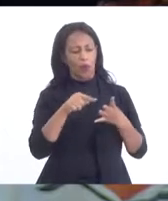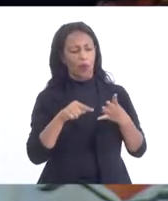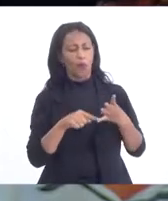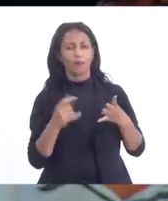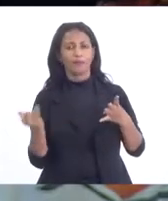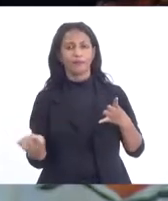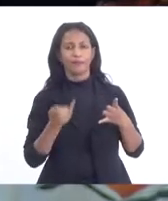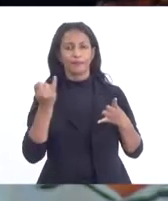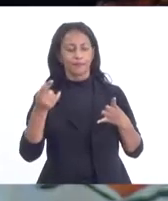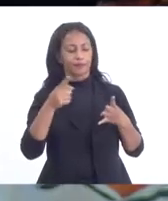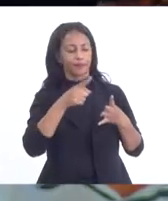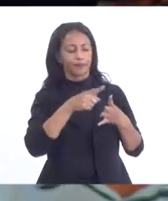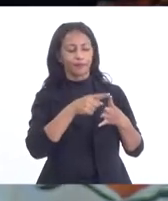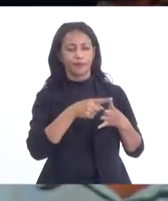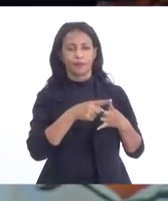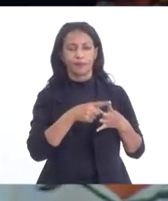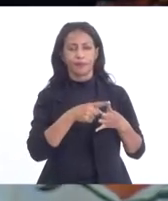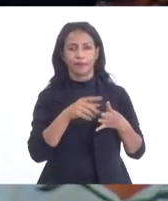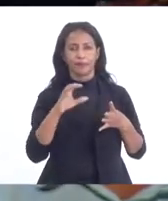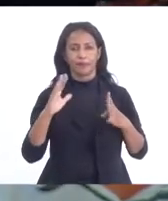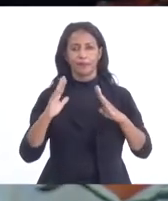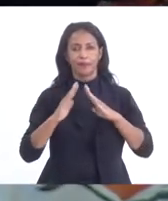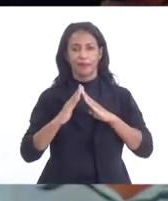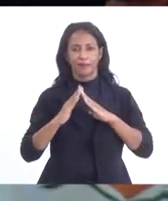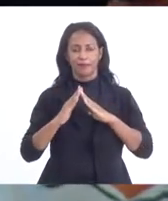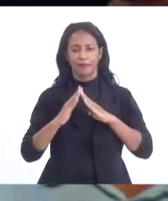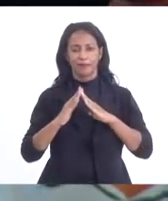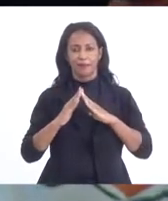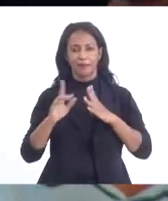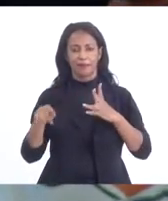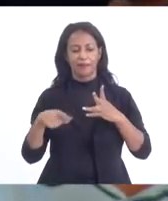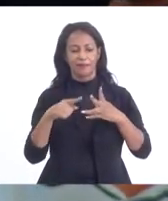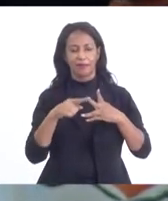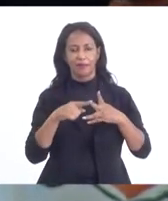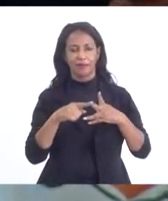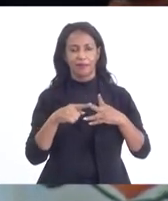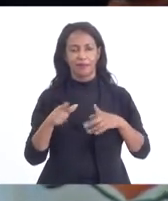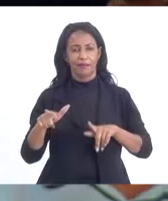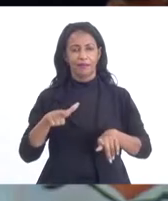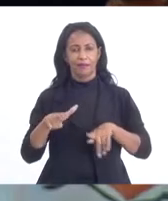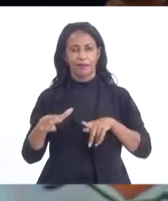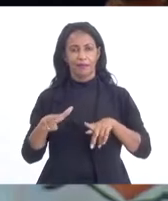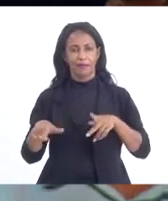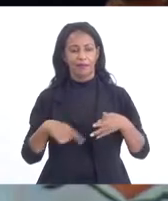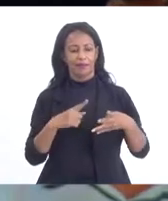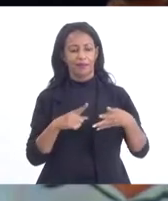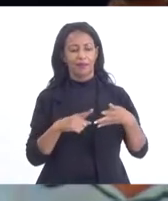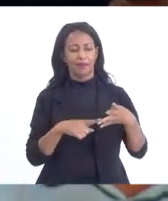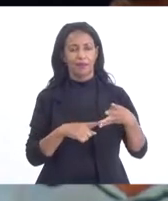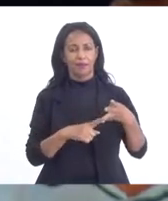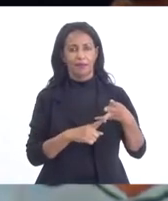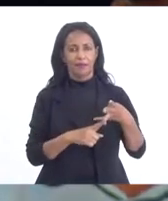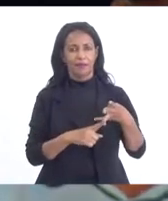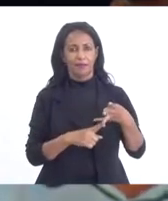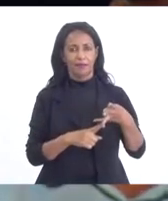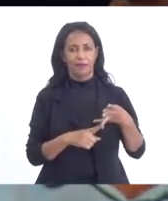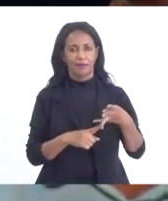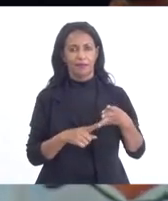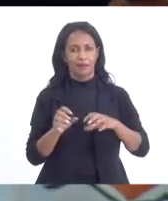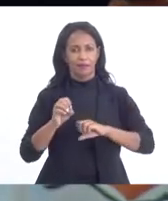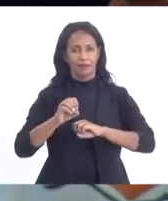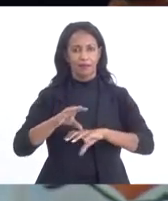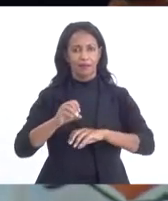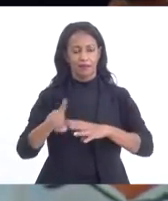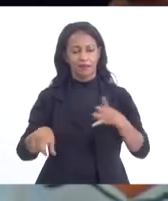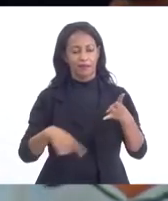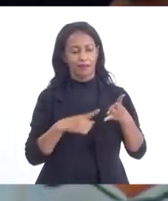importantes. Primeiro, casa. Segundo, emprego. Terceiro,